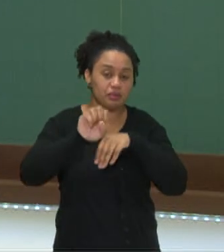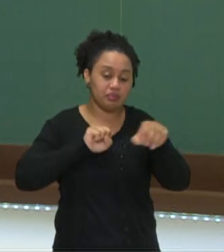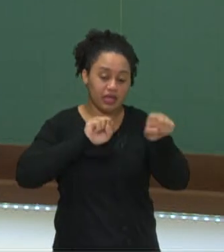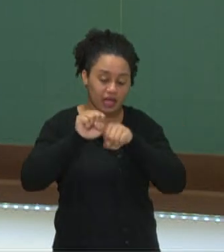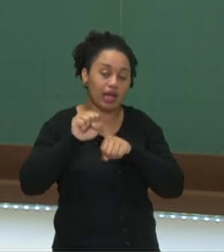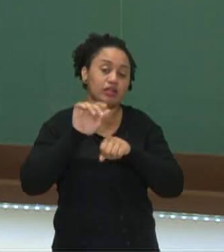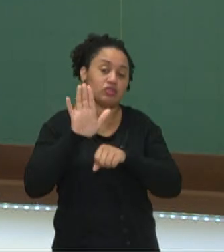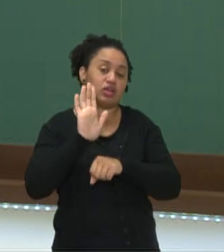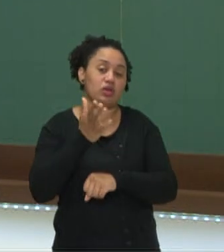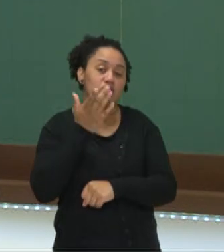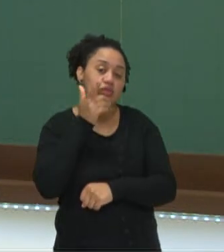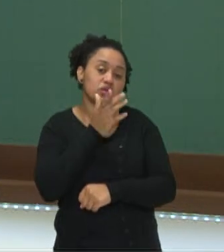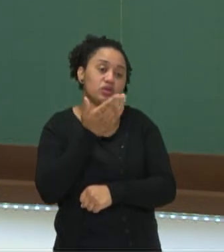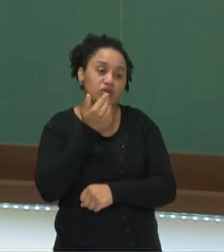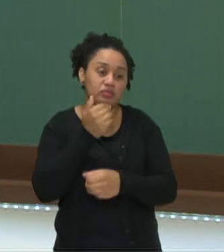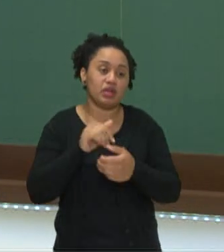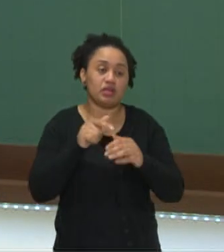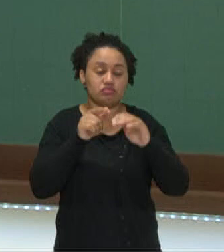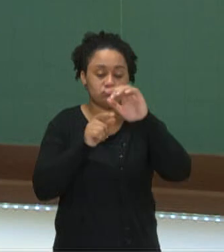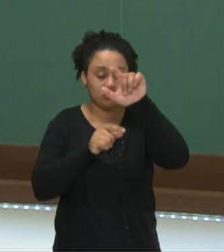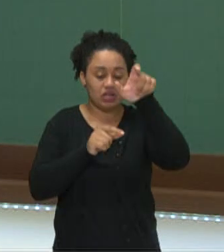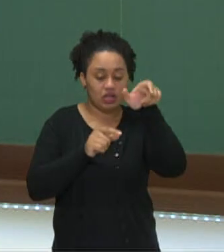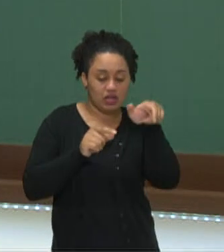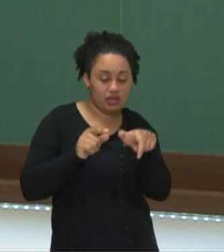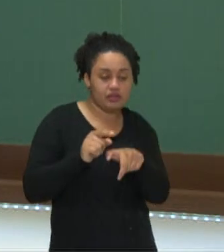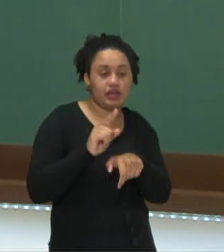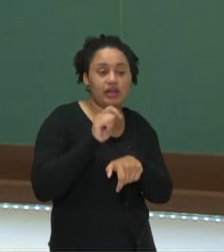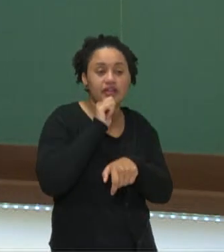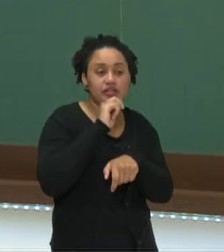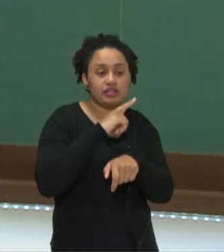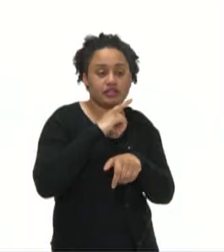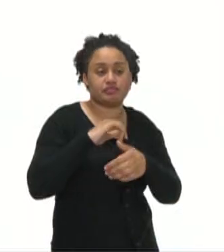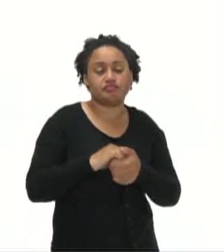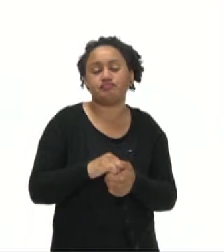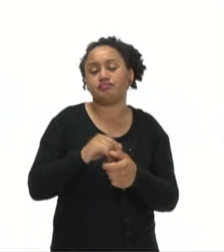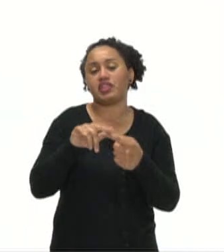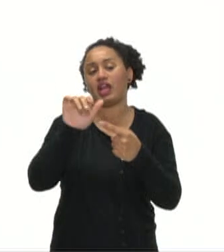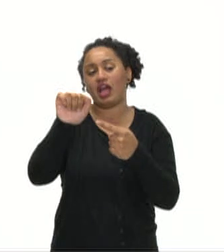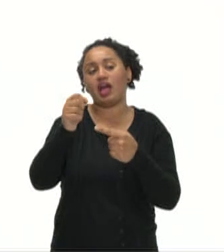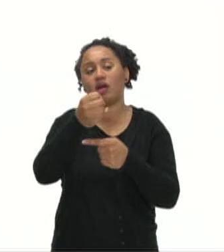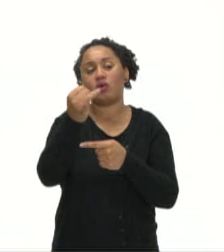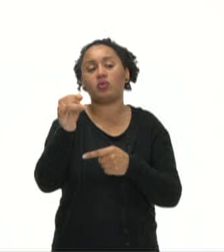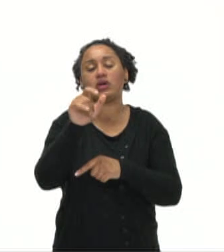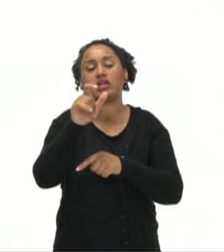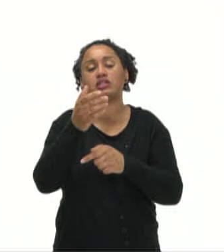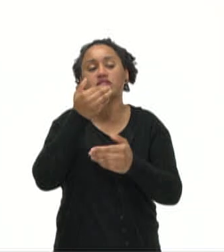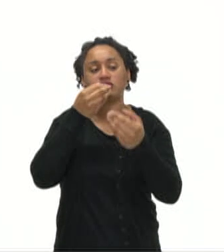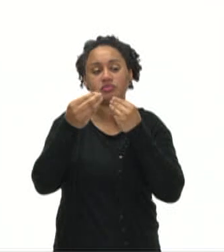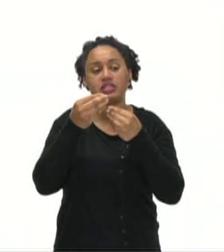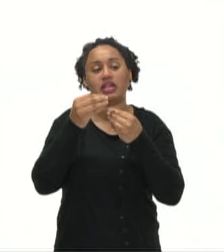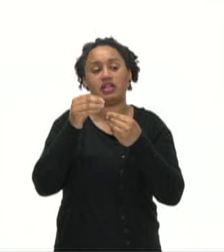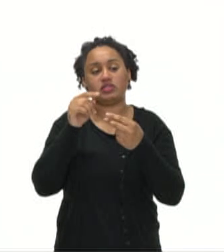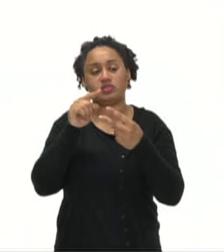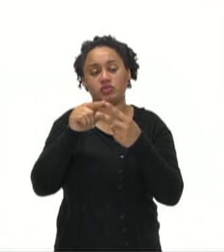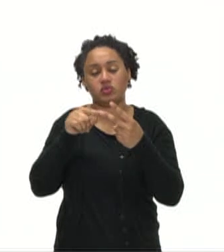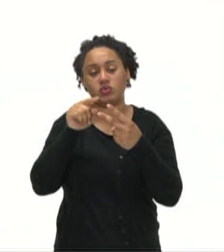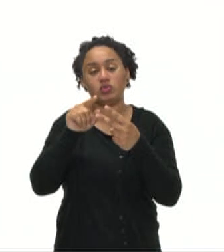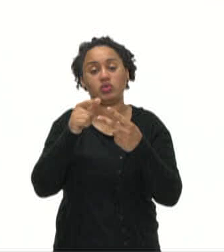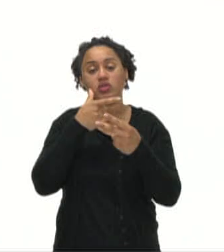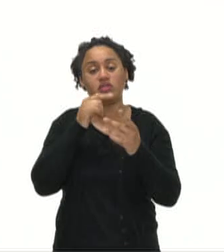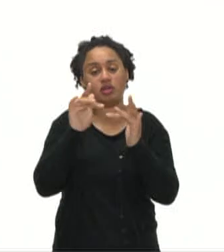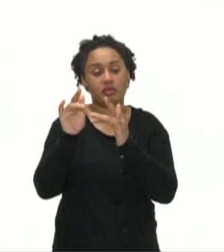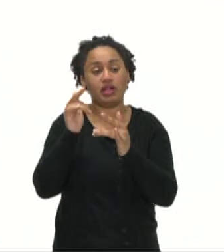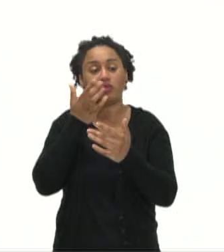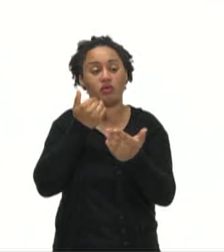eles consumiram, e esses pedaços sobraram. Letra A, quantos pedaços Antônio e a namorada comeram? Letra